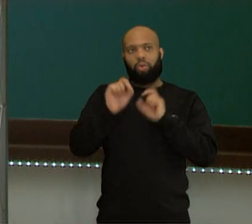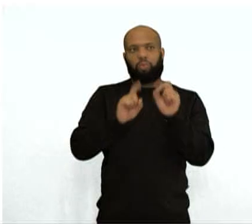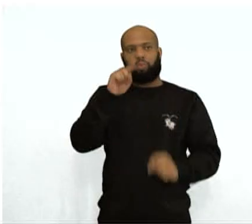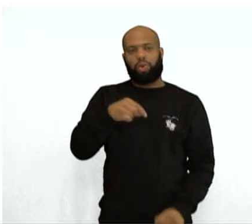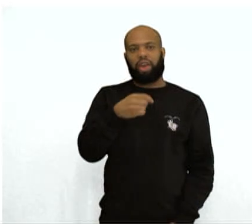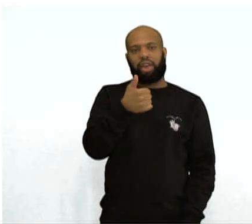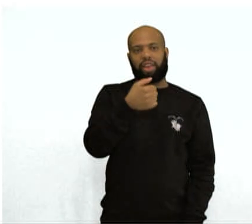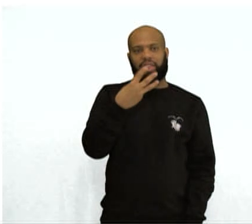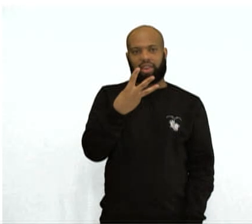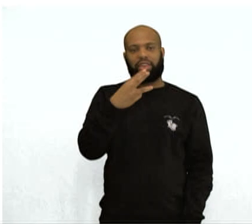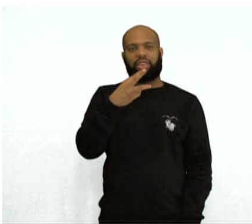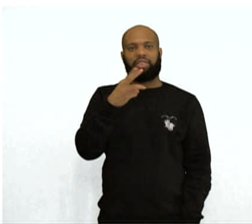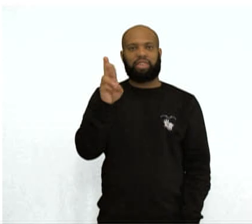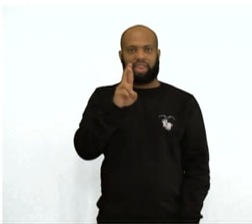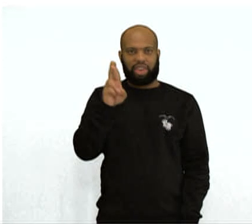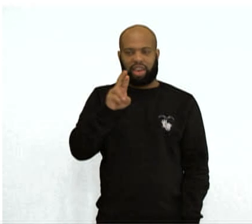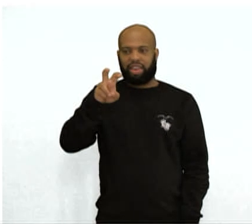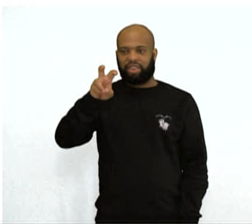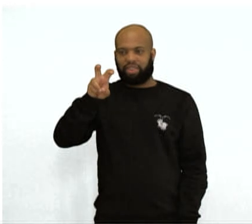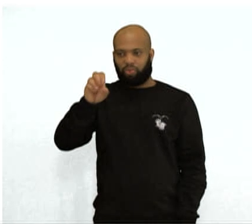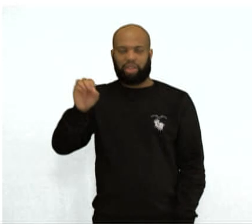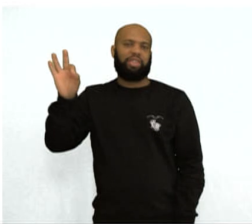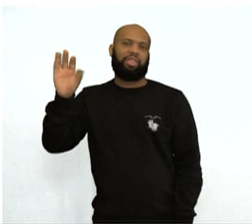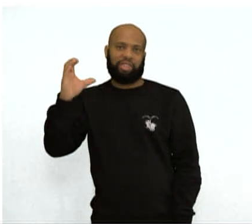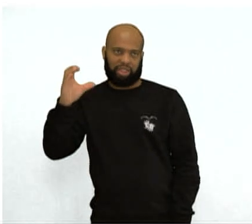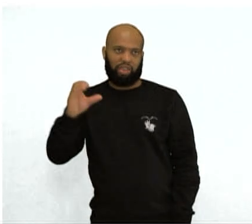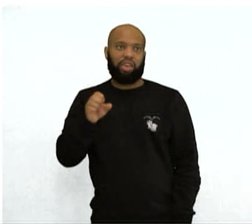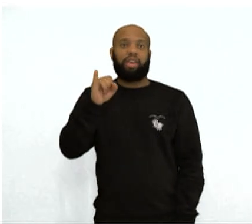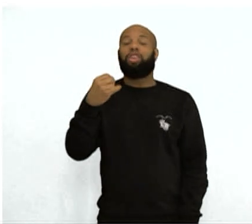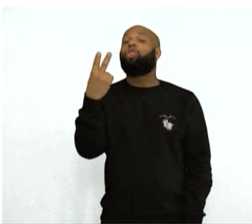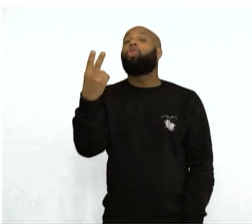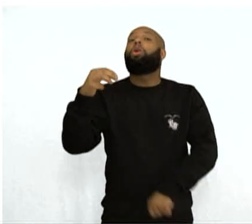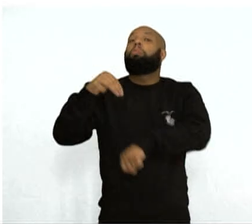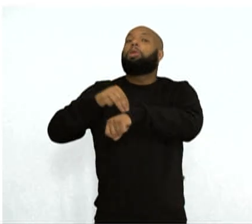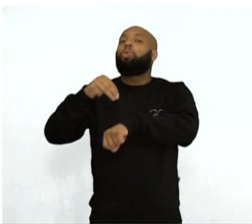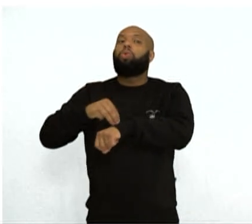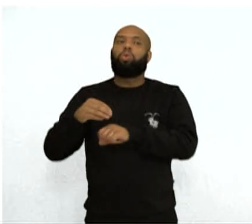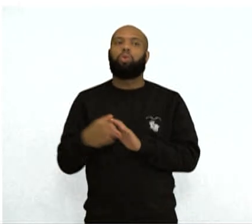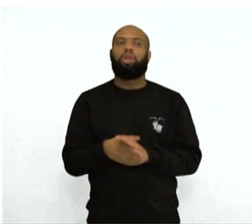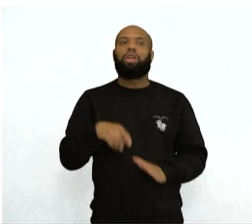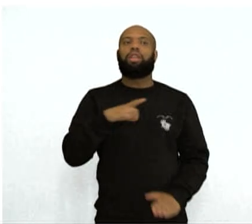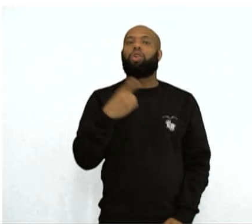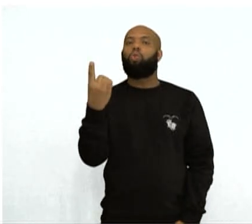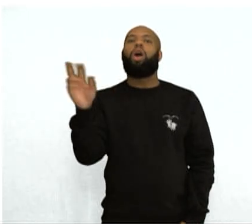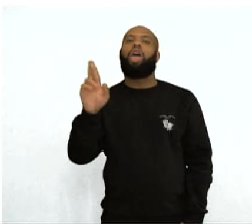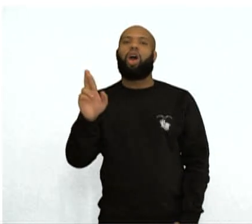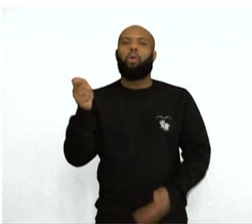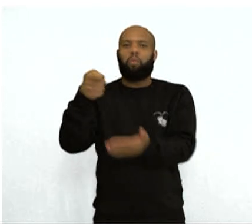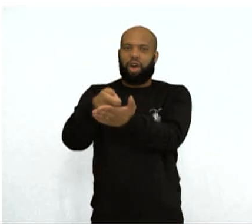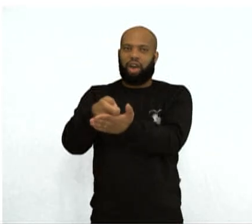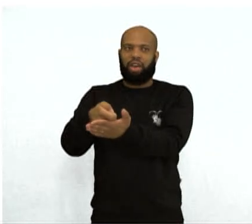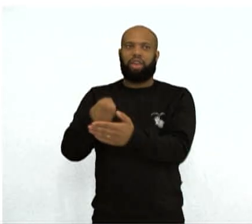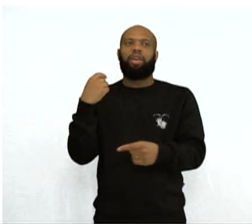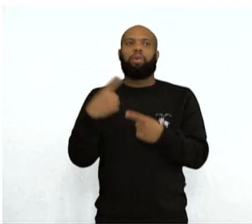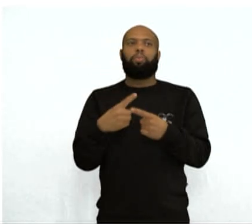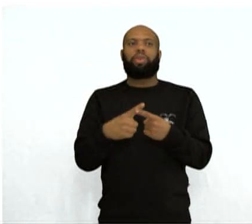aos minutos, ao tempo, tá? Então, P de preço, M de minuto, tá bom? Então, o preço em relação aos